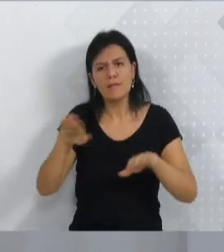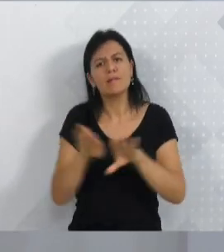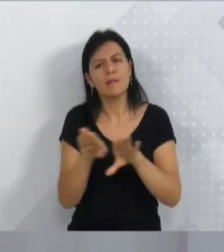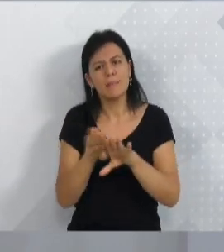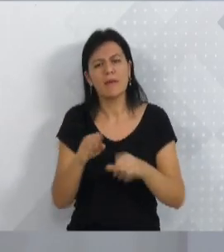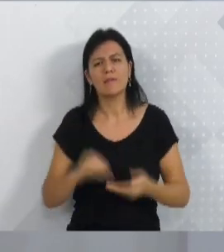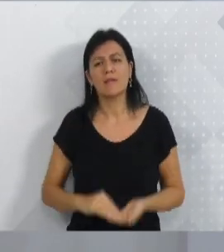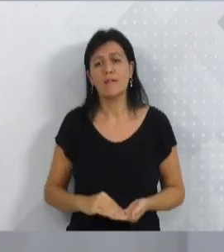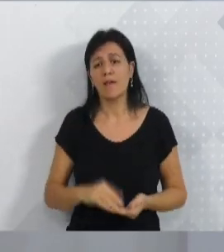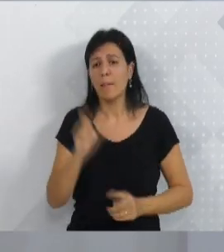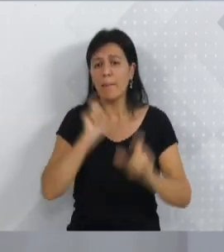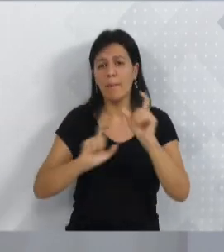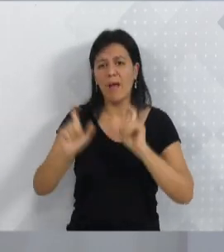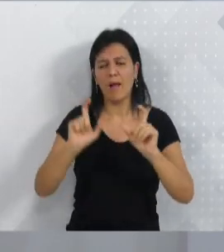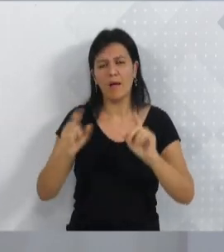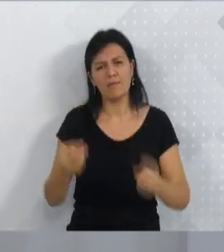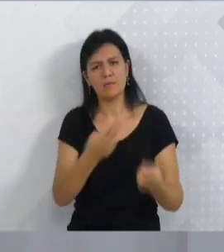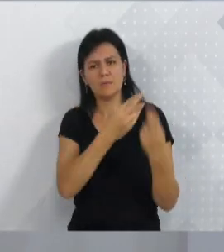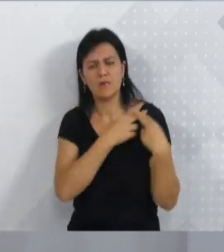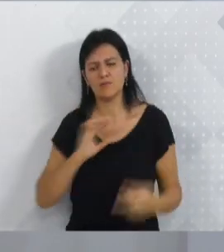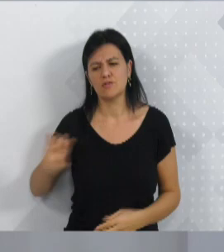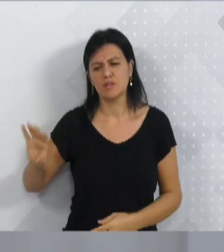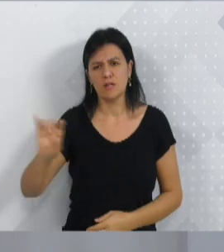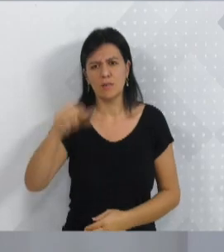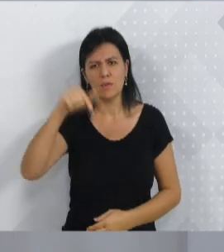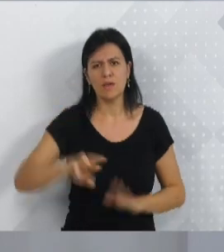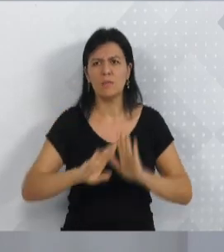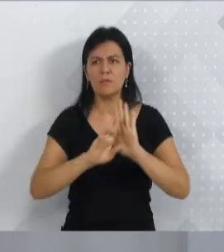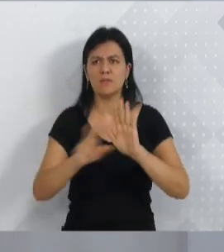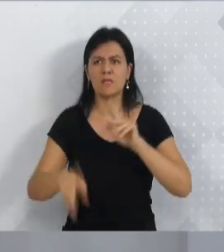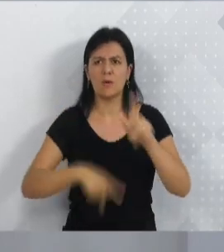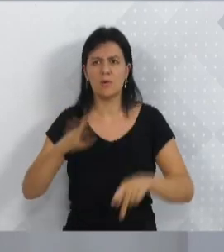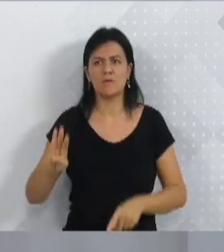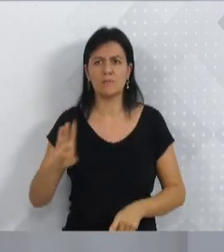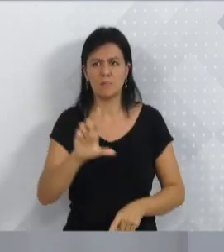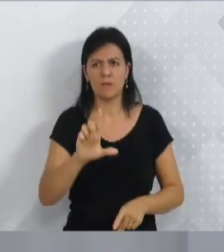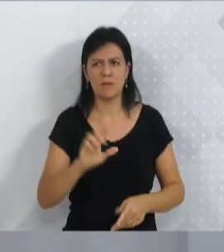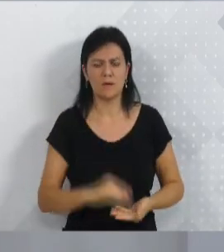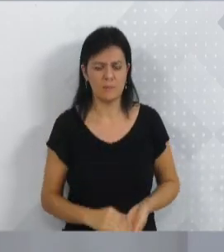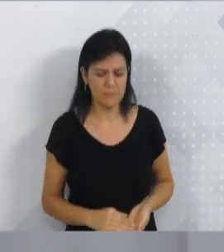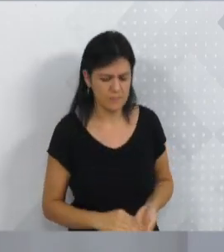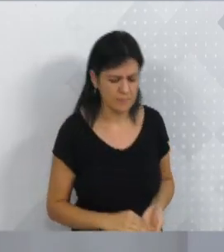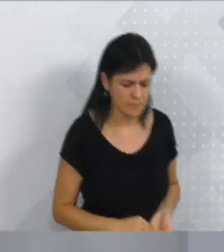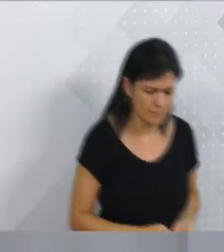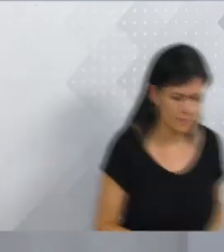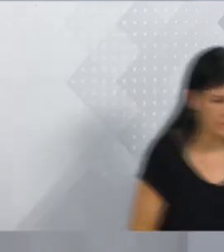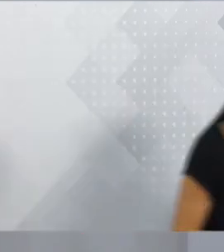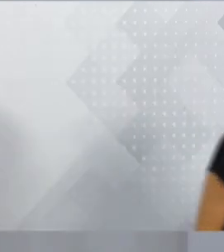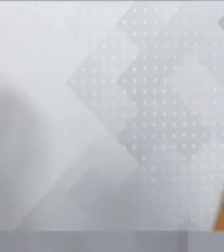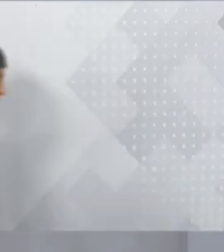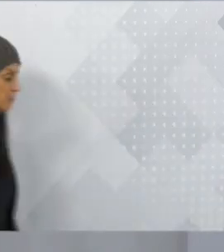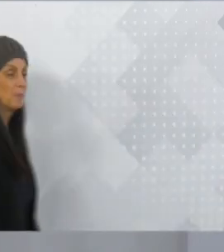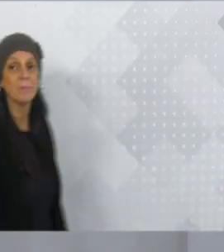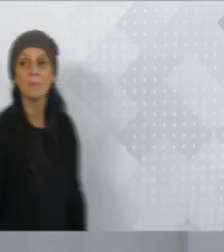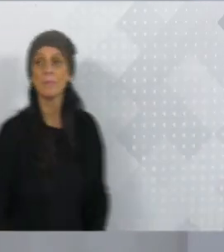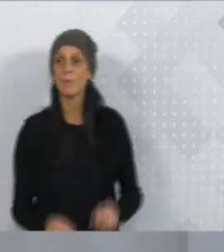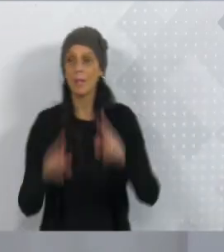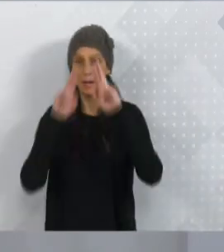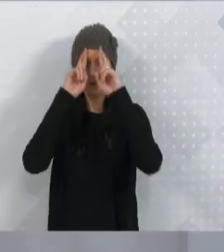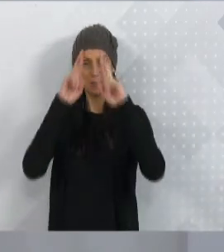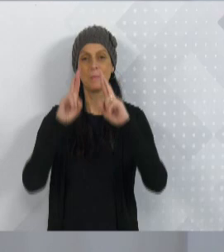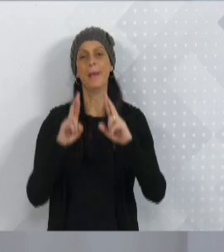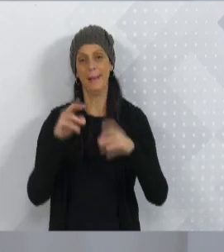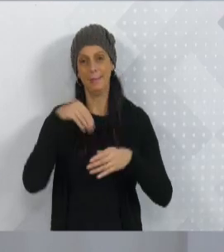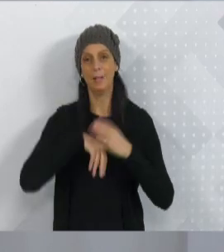é feito da responsabilidade de todos nós aqui de representarmos a população de Blumenau então eu respeito Essa casa eu tenho profundo